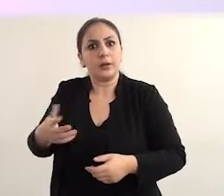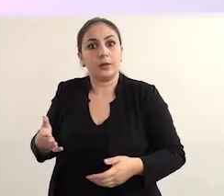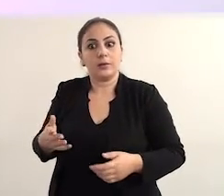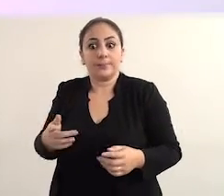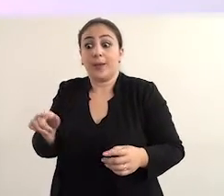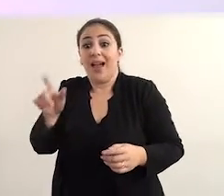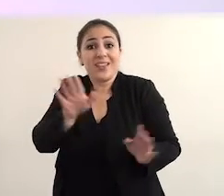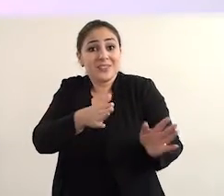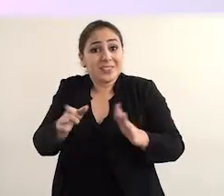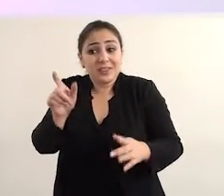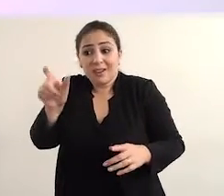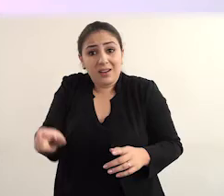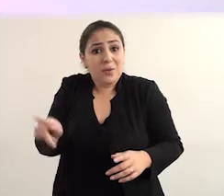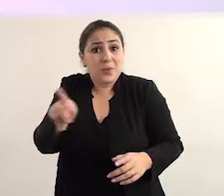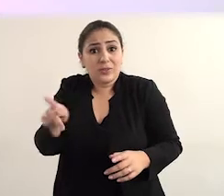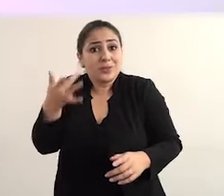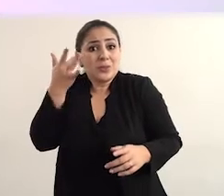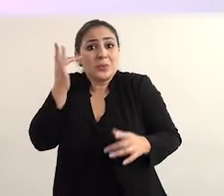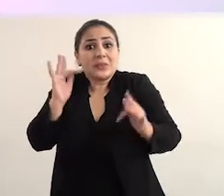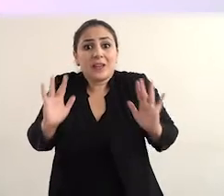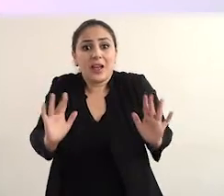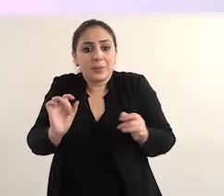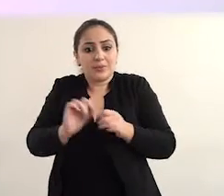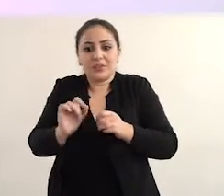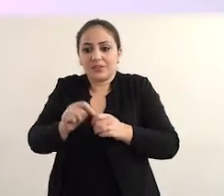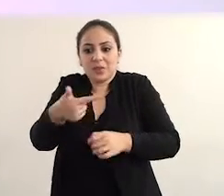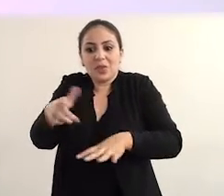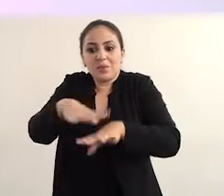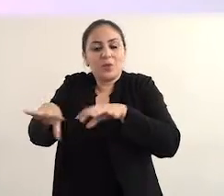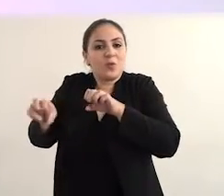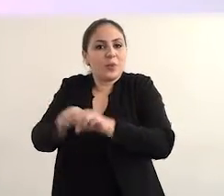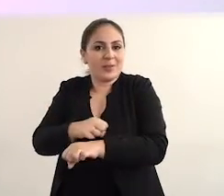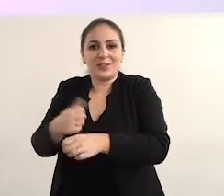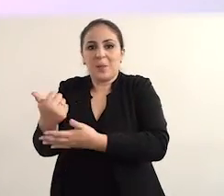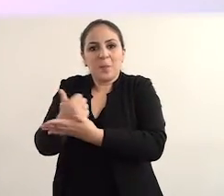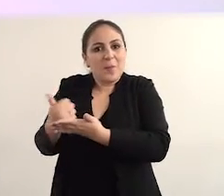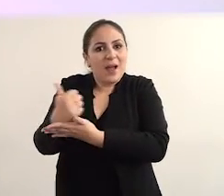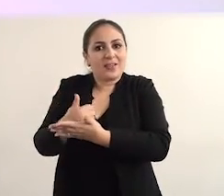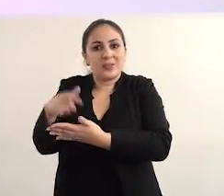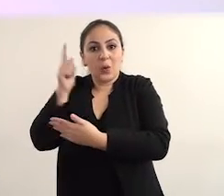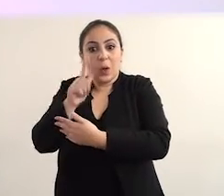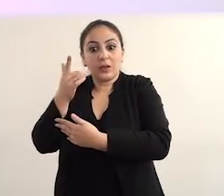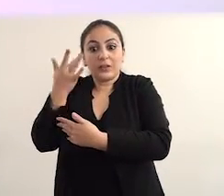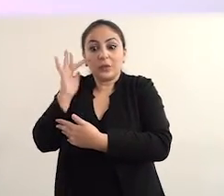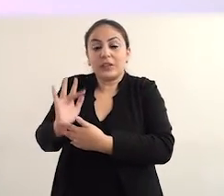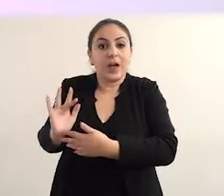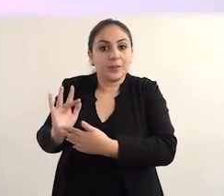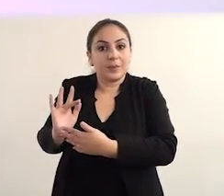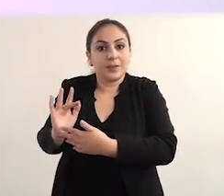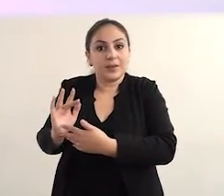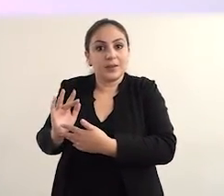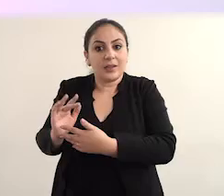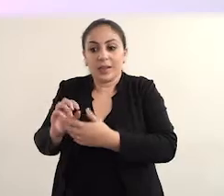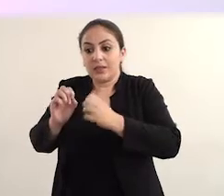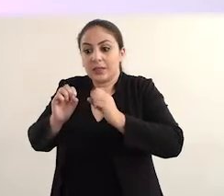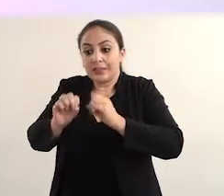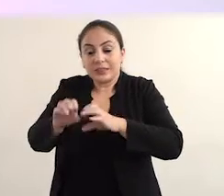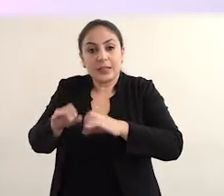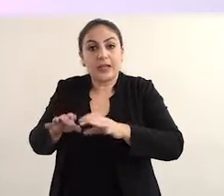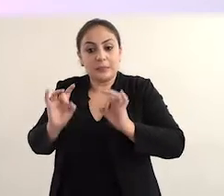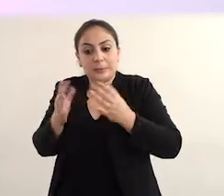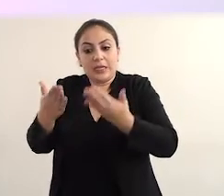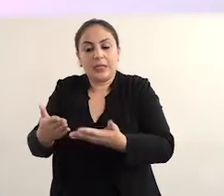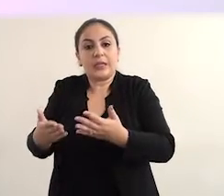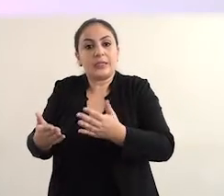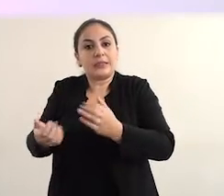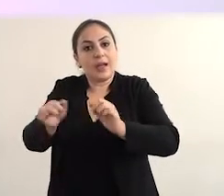não sabem fazer, né? Não foi da formação base deles, eles não saíram formados, né, especialistas na